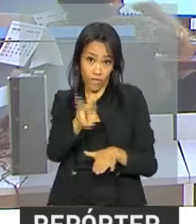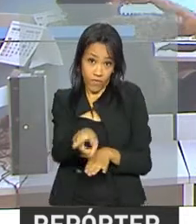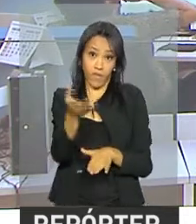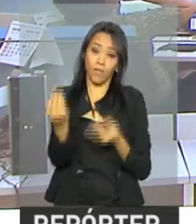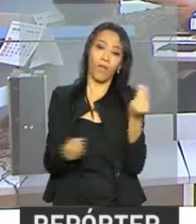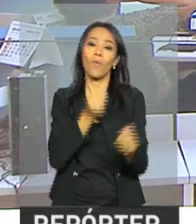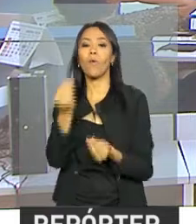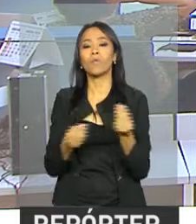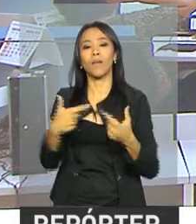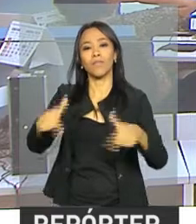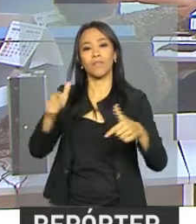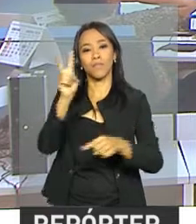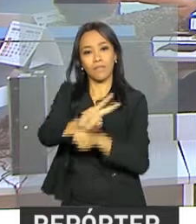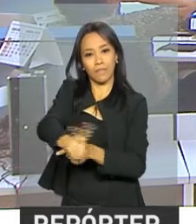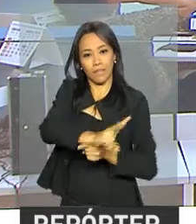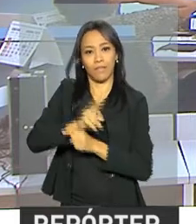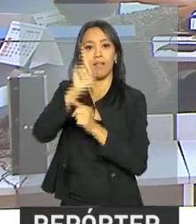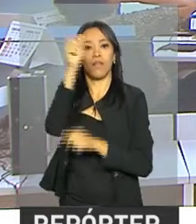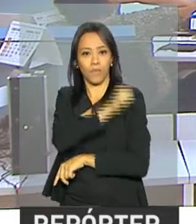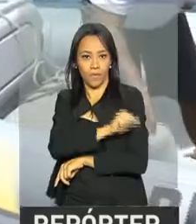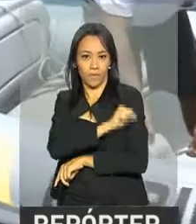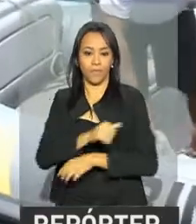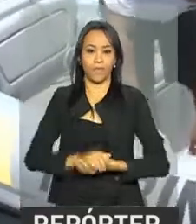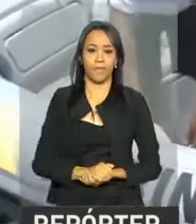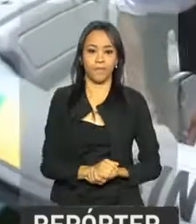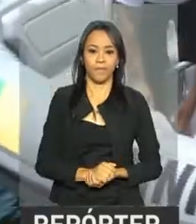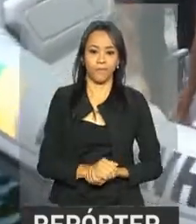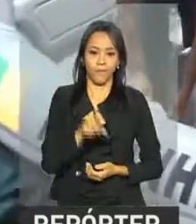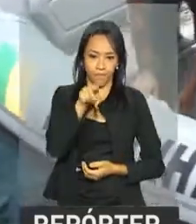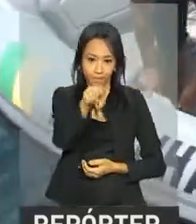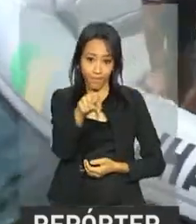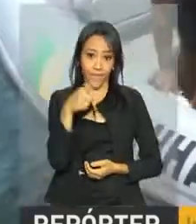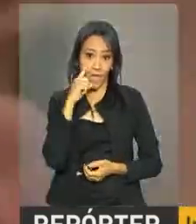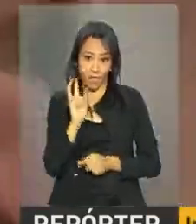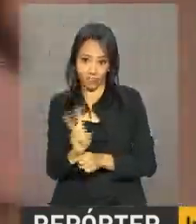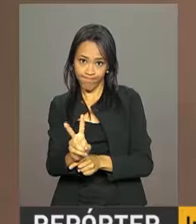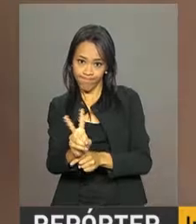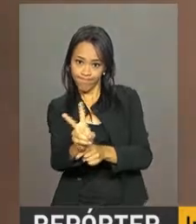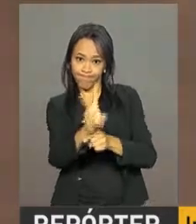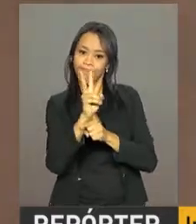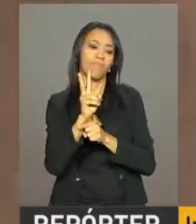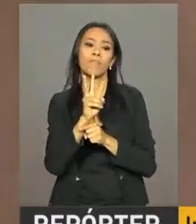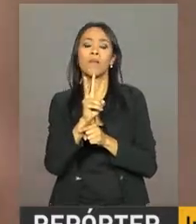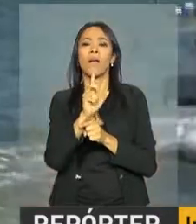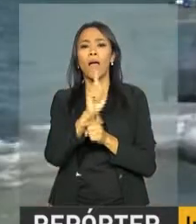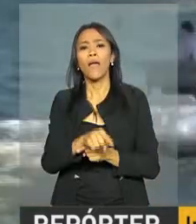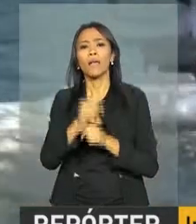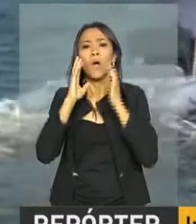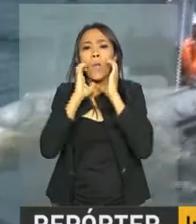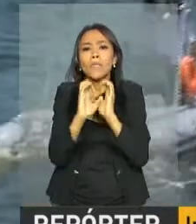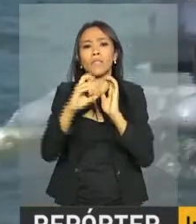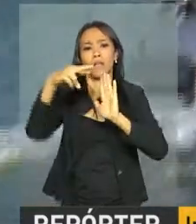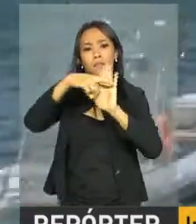conferir a Operação Verão lá no Rio de Janeiro. A Operação Verão da Marinha tem foco no cumprimento das regras